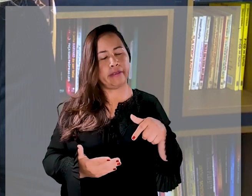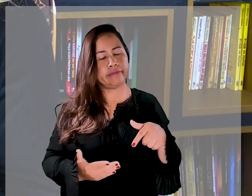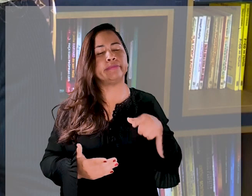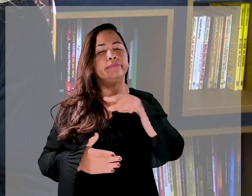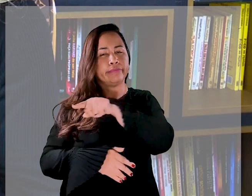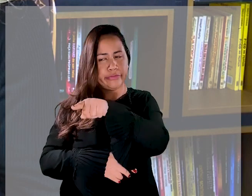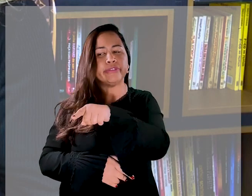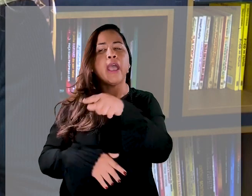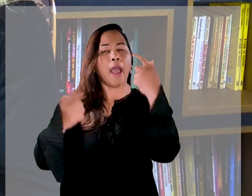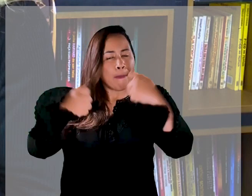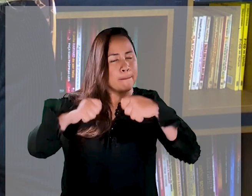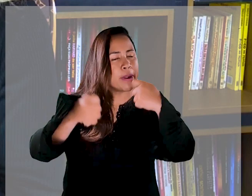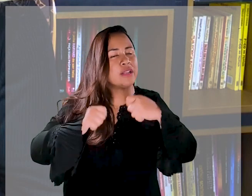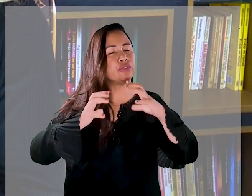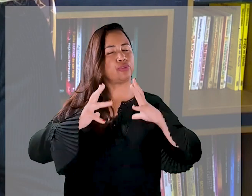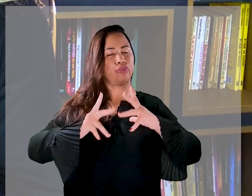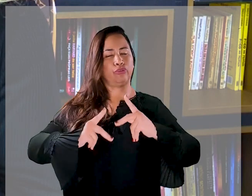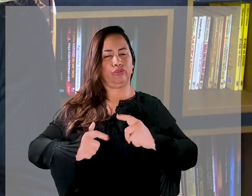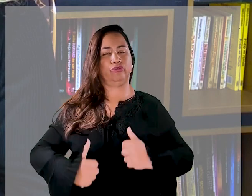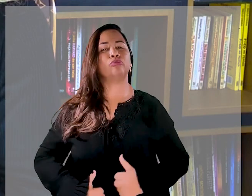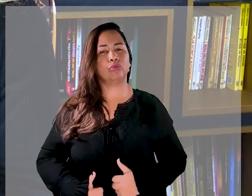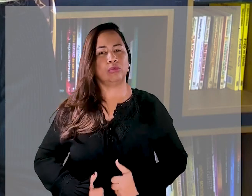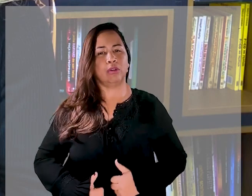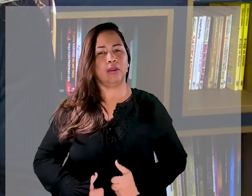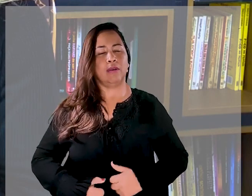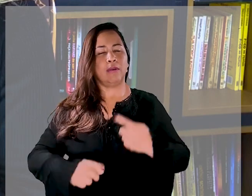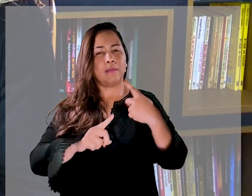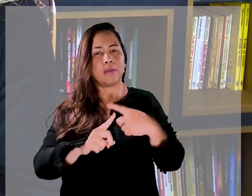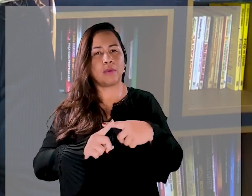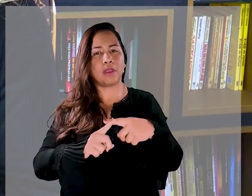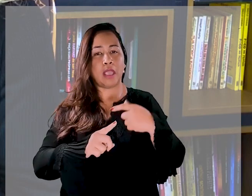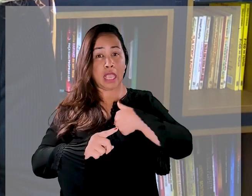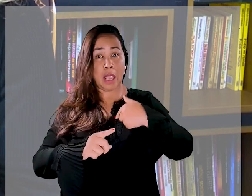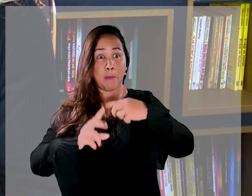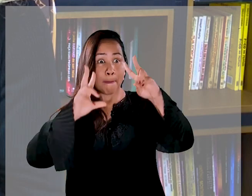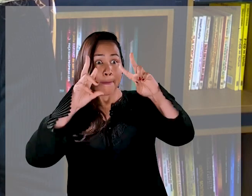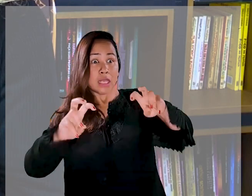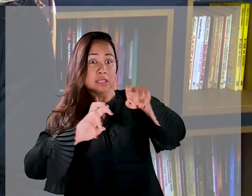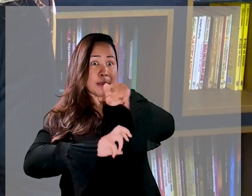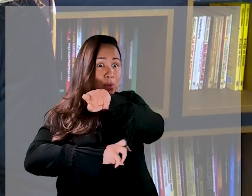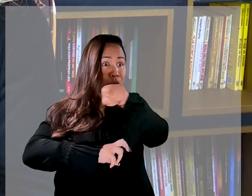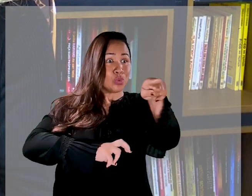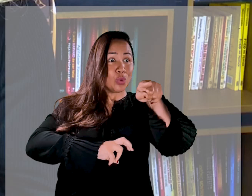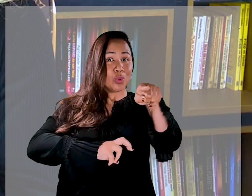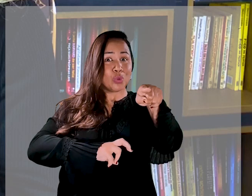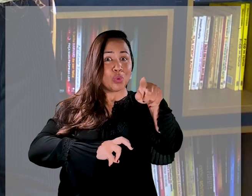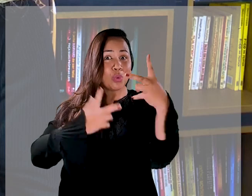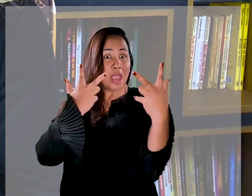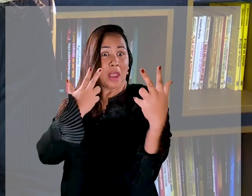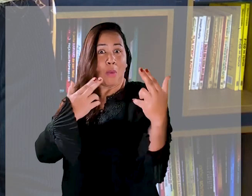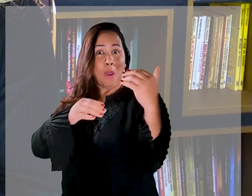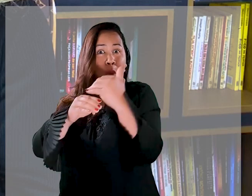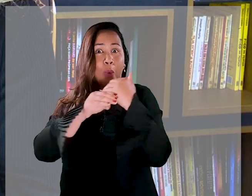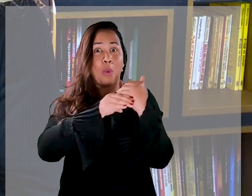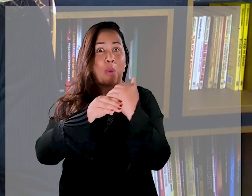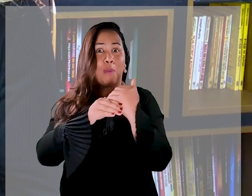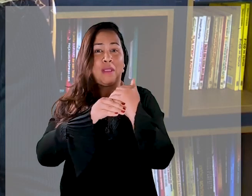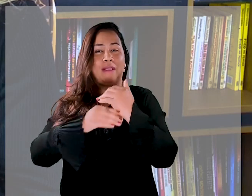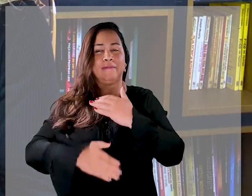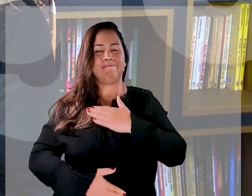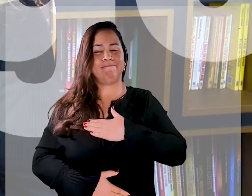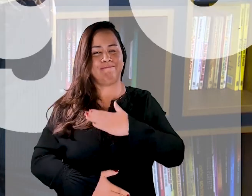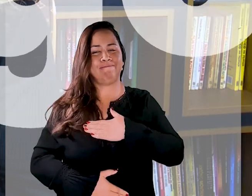possa estar sendo decodificado do lado de fora? Eu só enxergo no outro aquilo que é ressonância compatível em